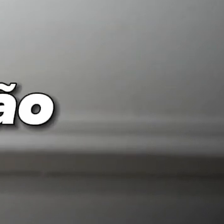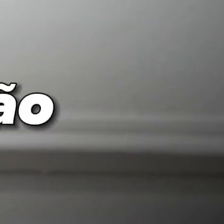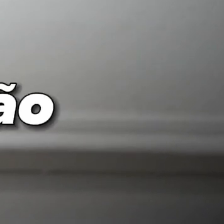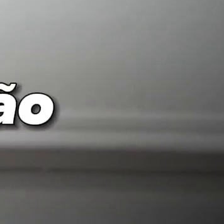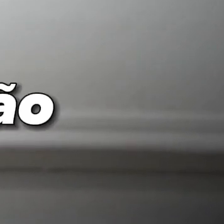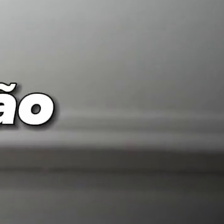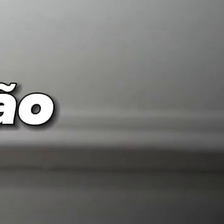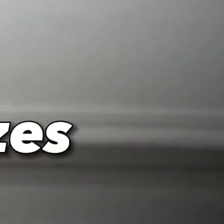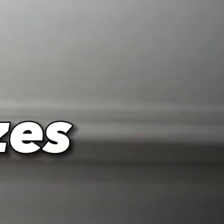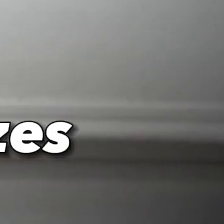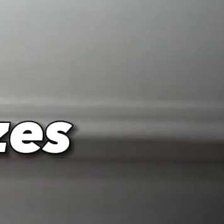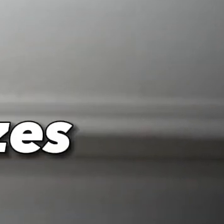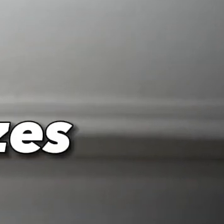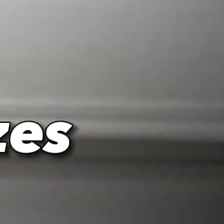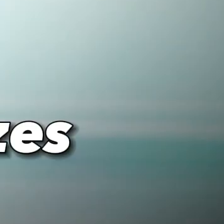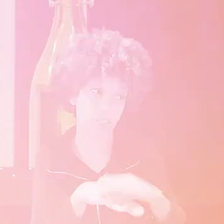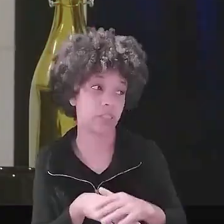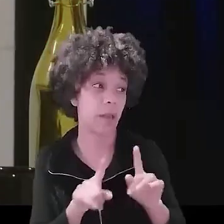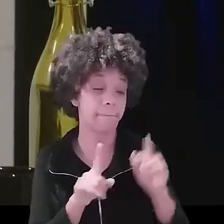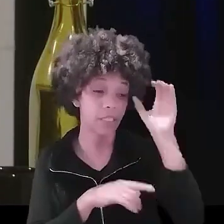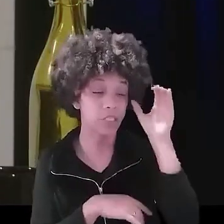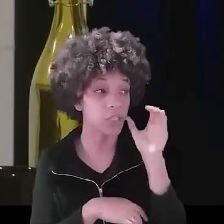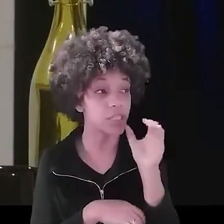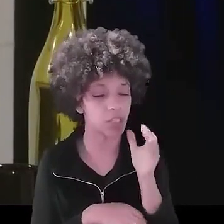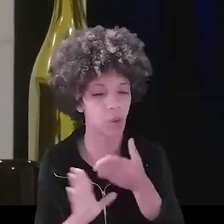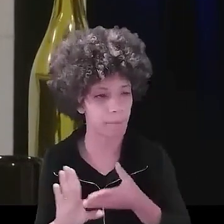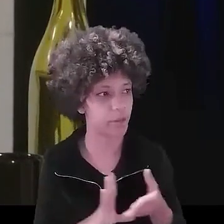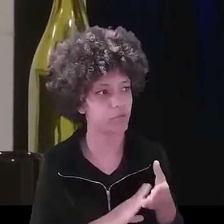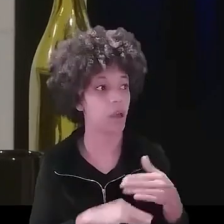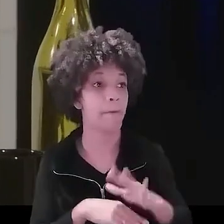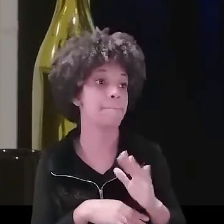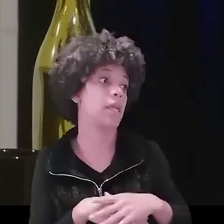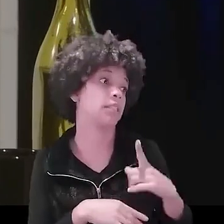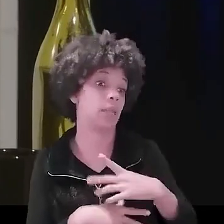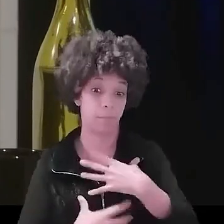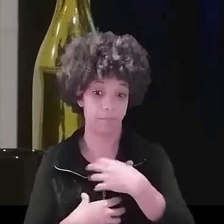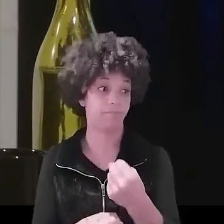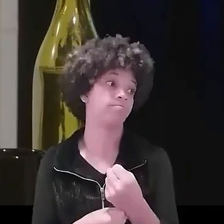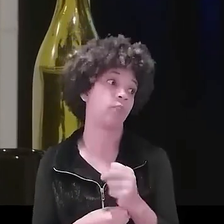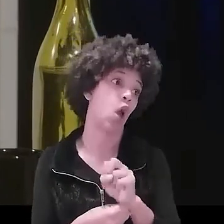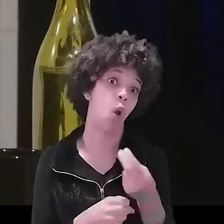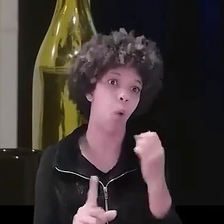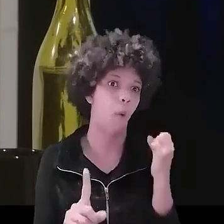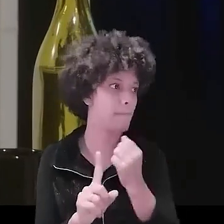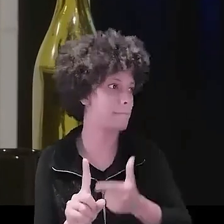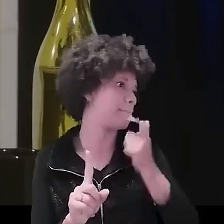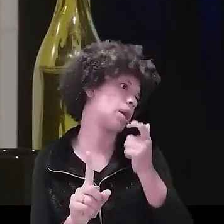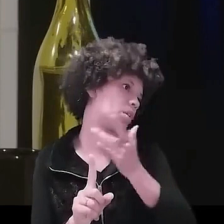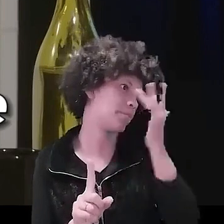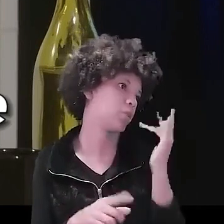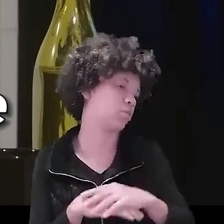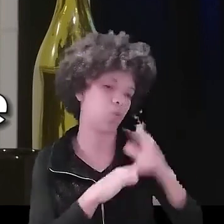tentando fazer uma regulação emocional ali, que dá bem errado às vezes. Tanto é que adolescente é a época que você mais pode ter propensão de se suicidar ou matar alguém.